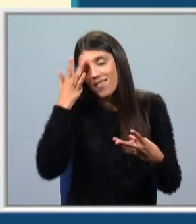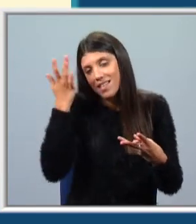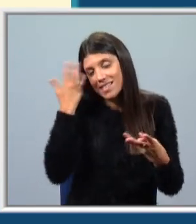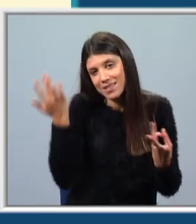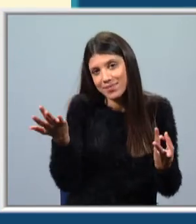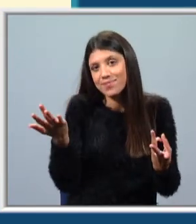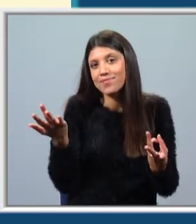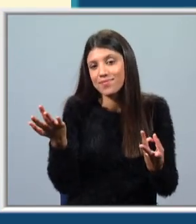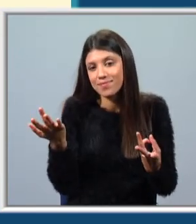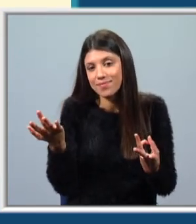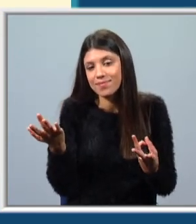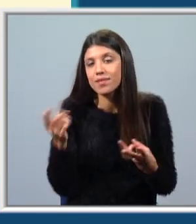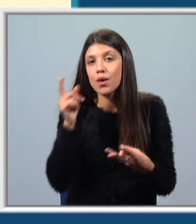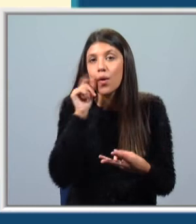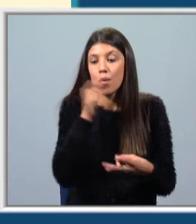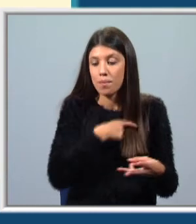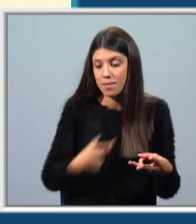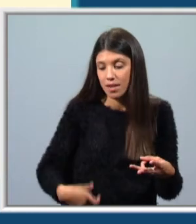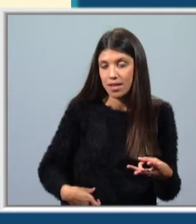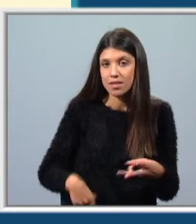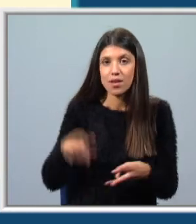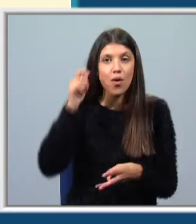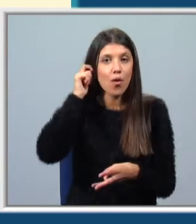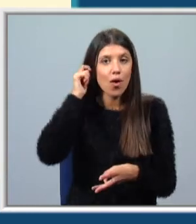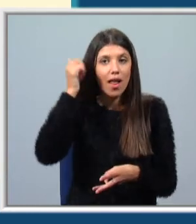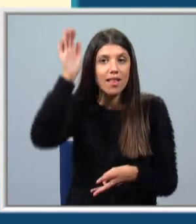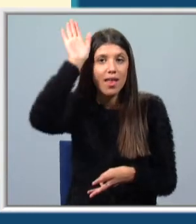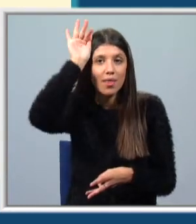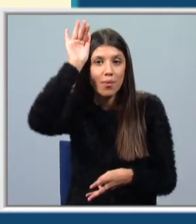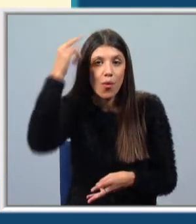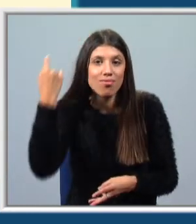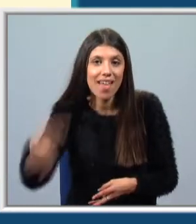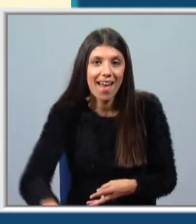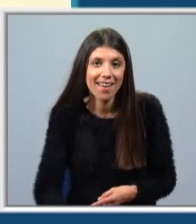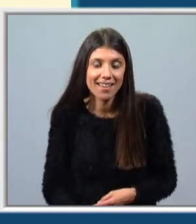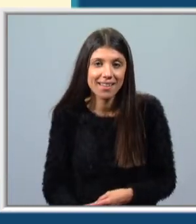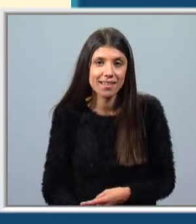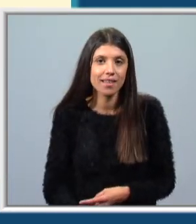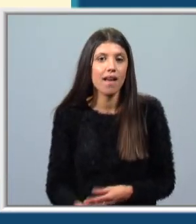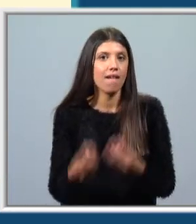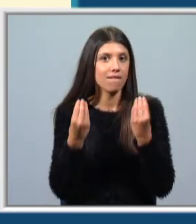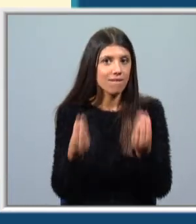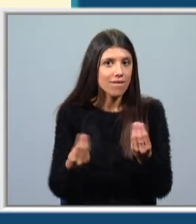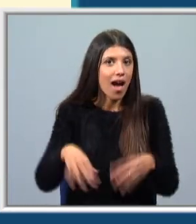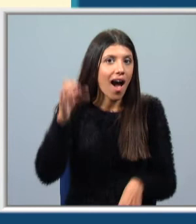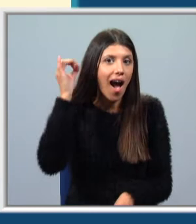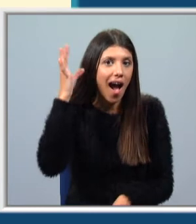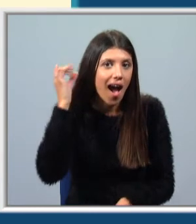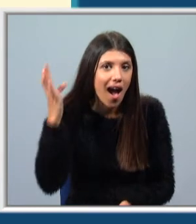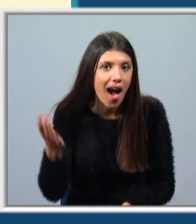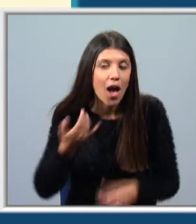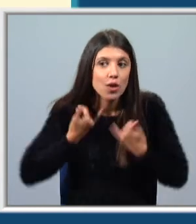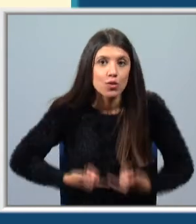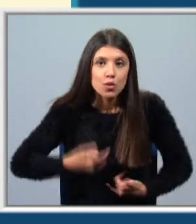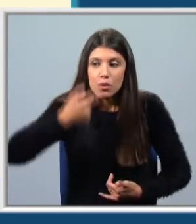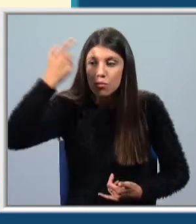é? Príncipe com orelhas de burro. Isto é que deve ter sido ali uma aventura e uns sustos que